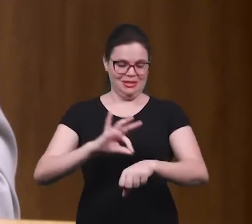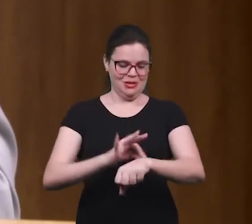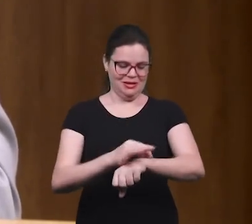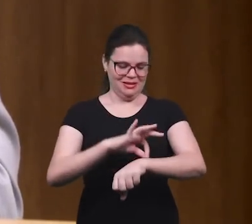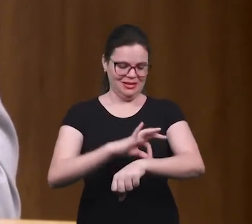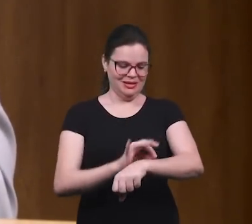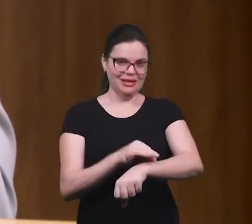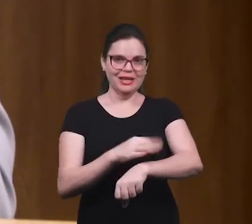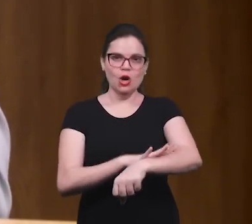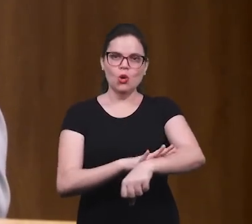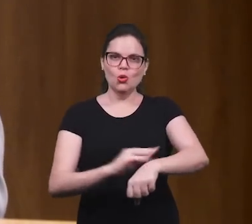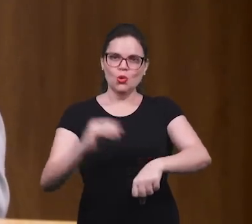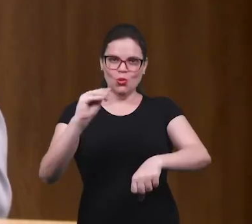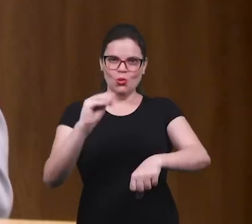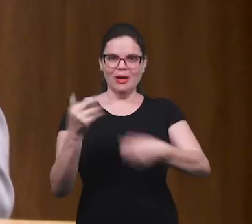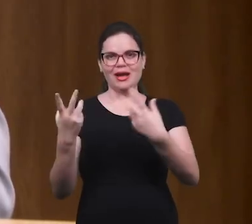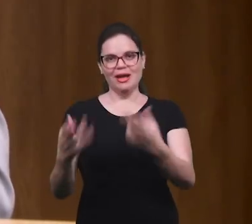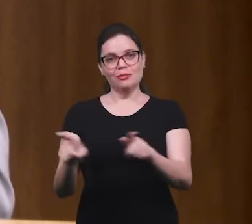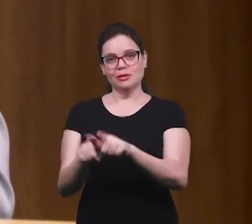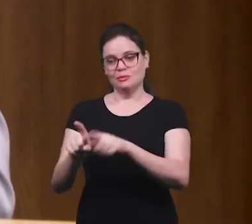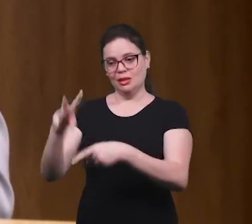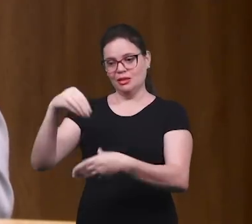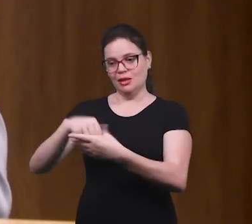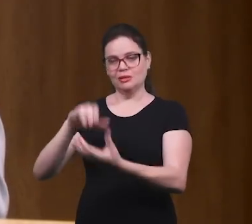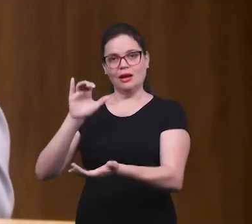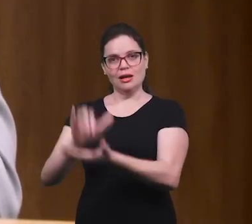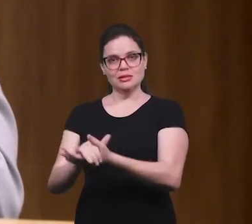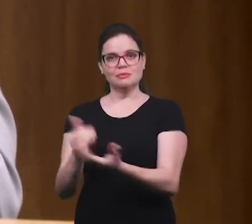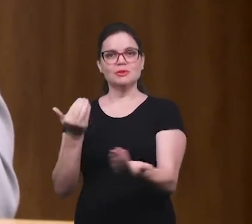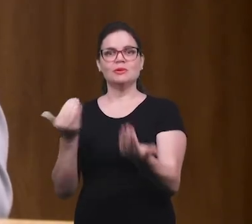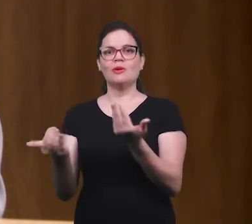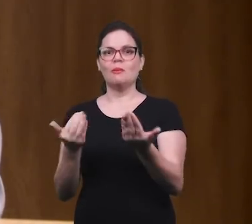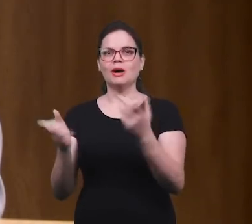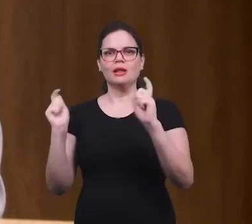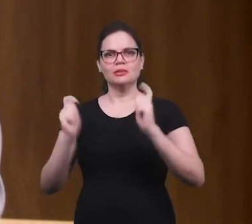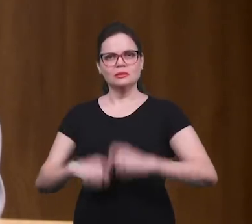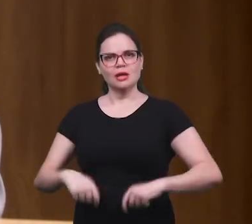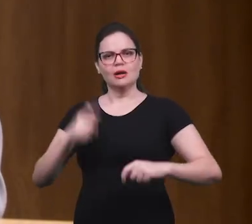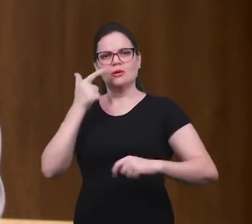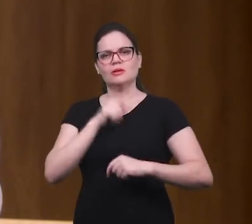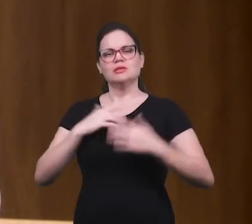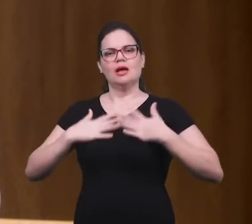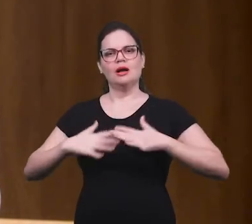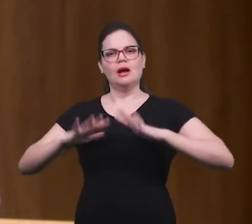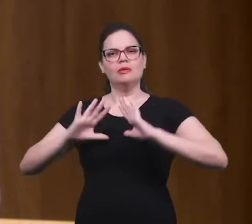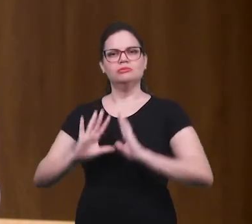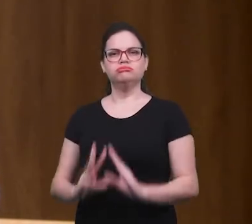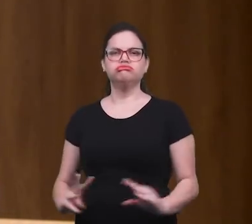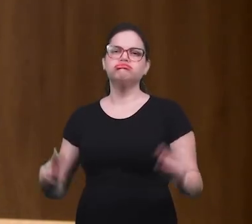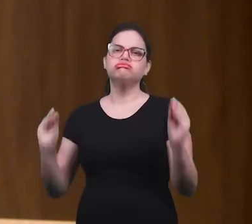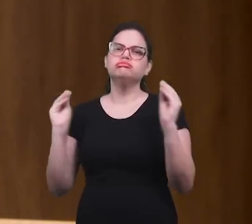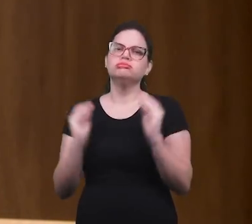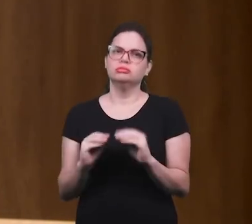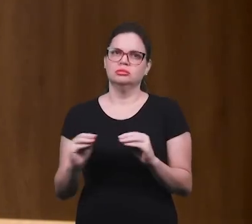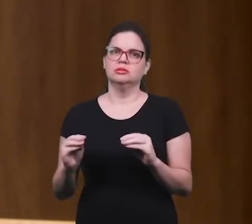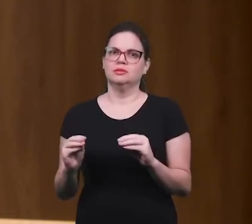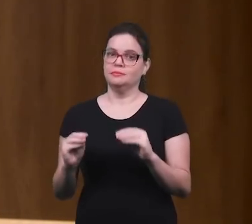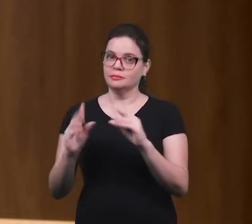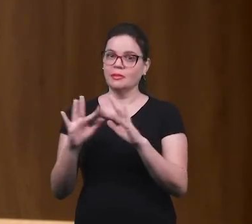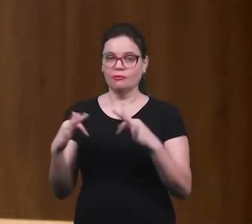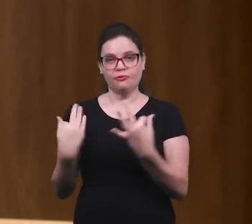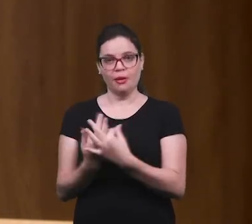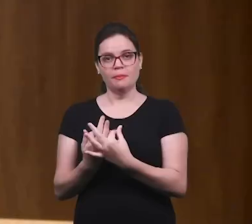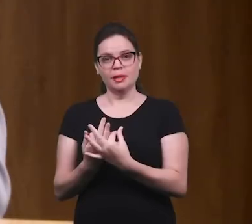Deus. Pode ver que muitas pessoas já foram curadas por essa instituição bíblica, Glória a divina, Deus. que é a família. Família